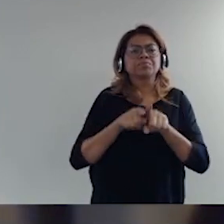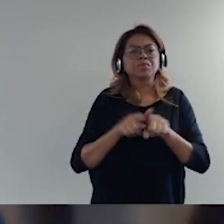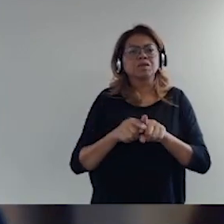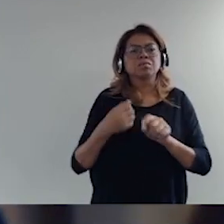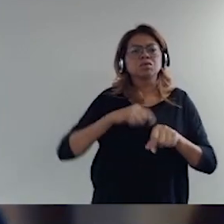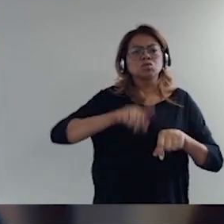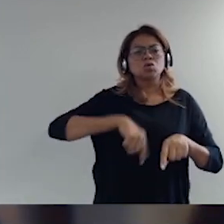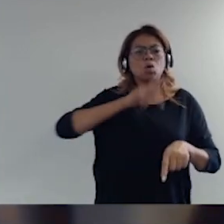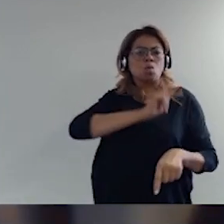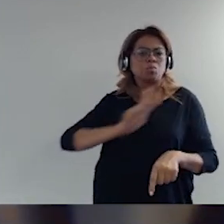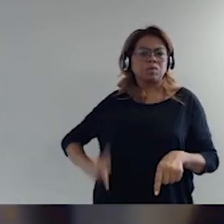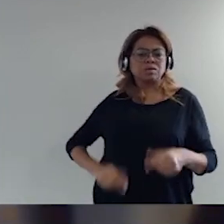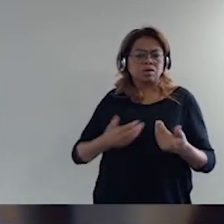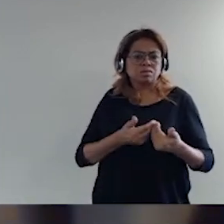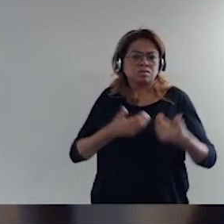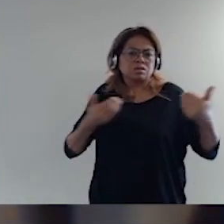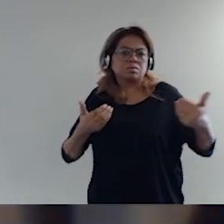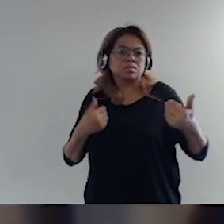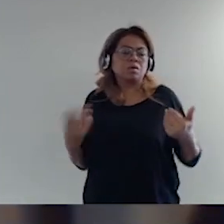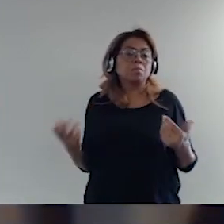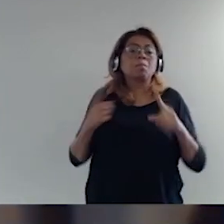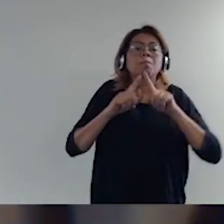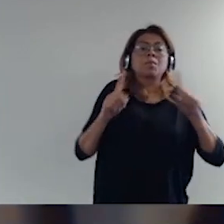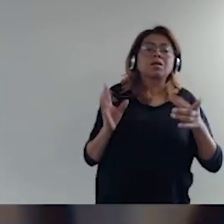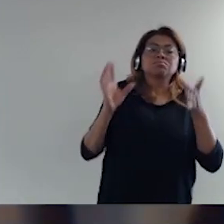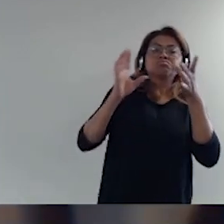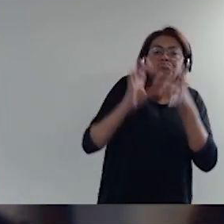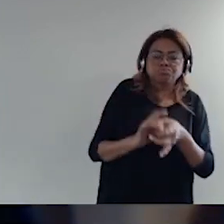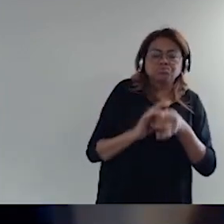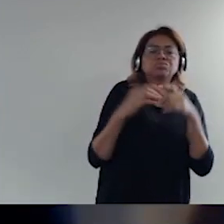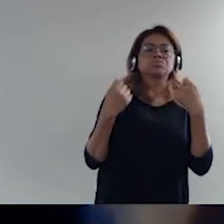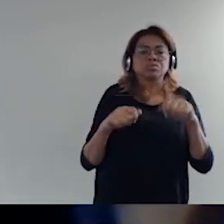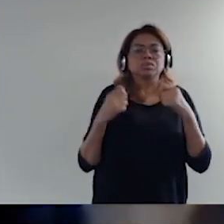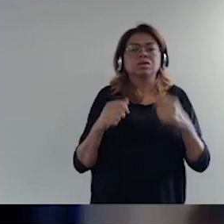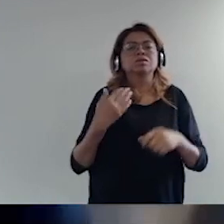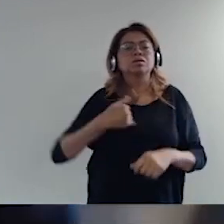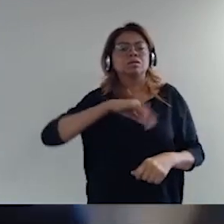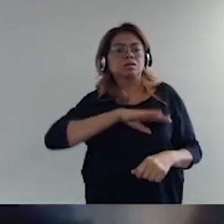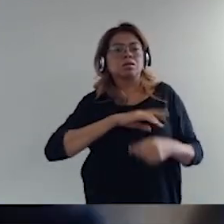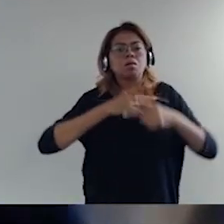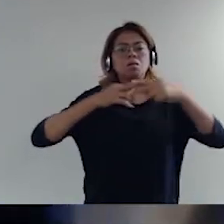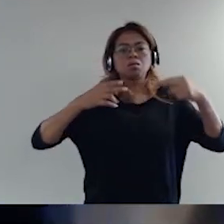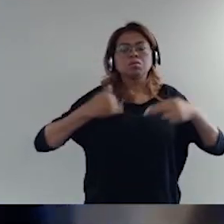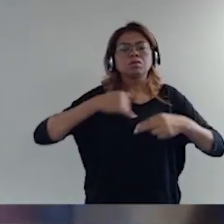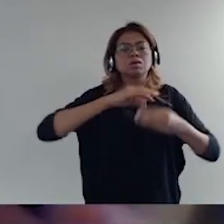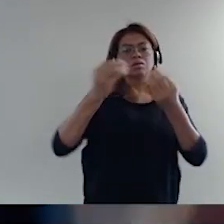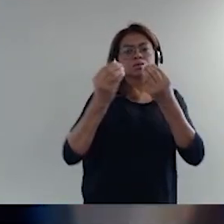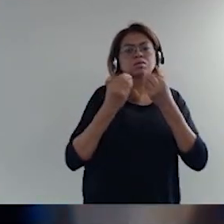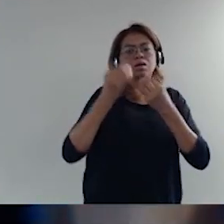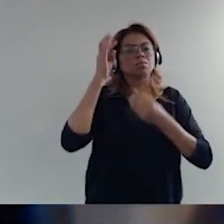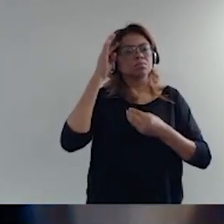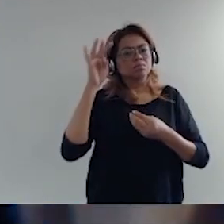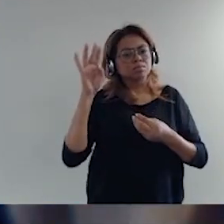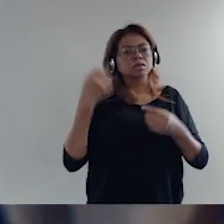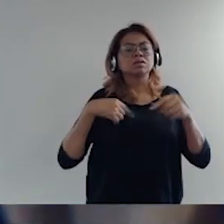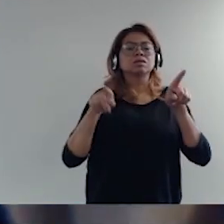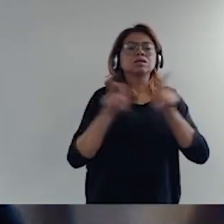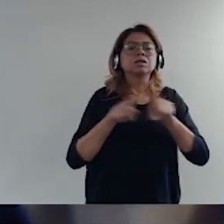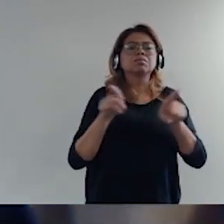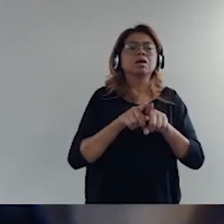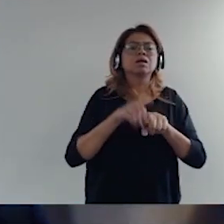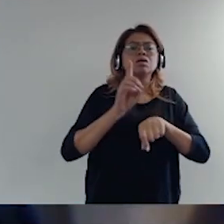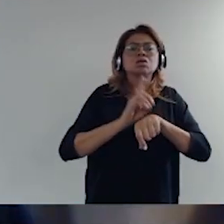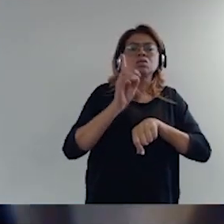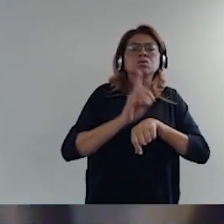essa superposição de poderes. É algo que nos traz algumas reflexões. Doutora Adélia também, é